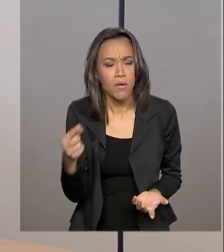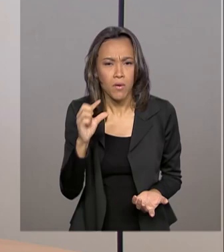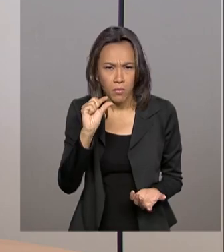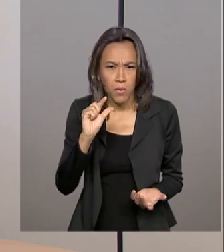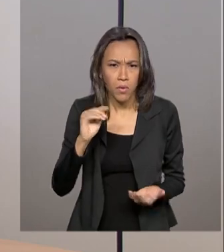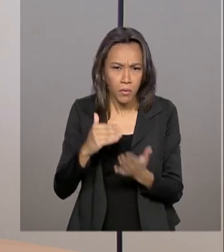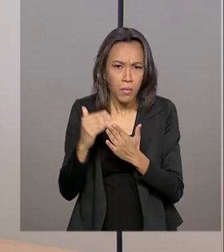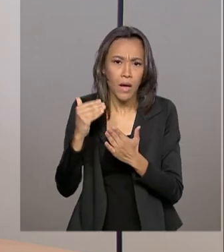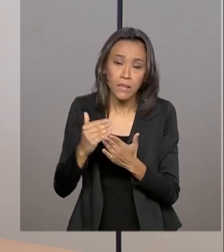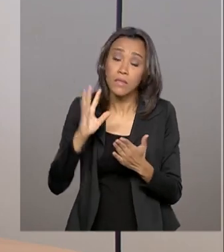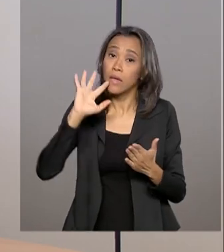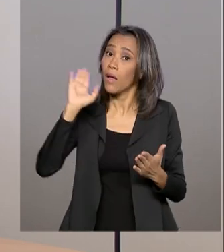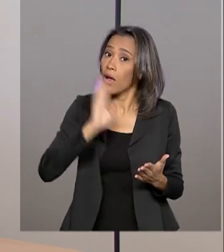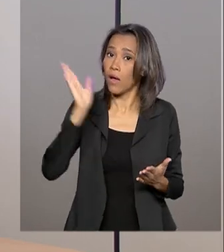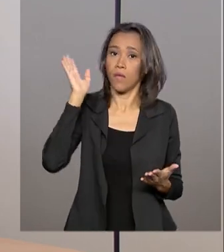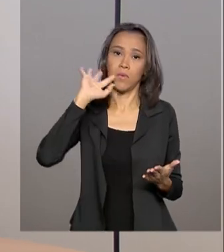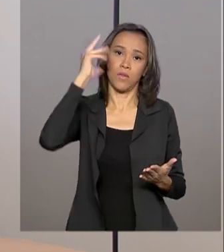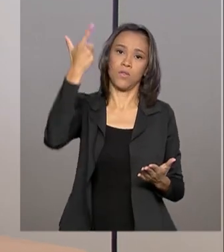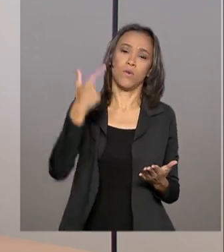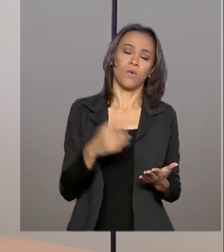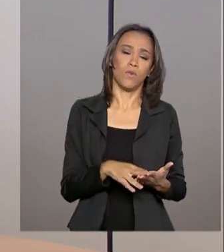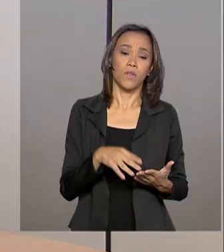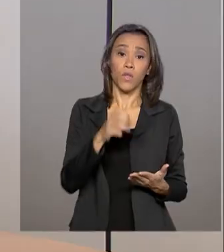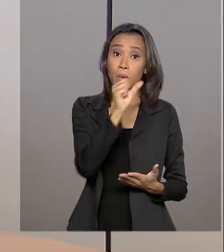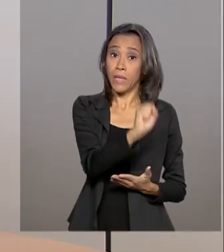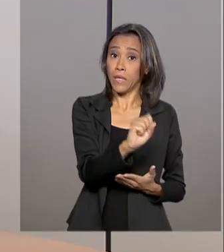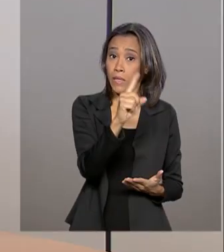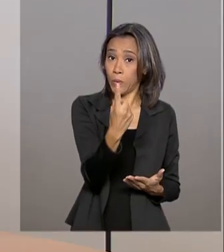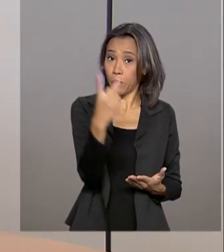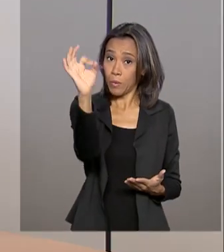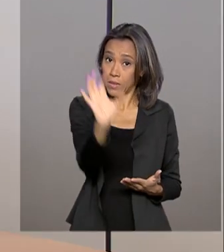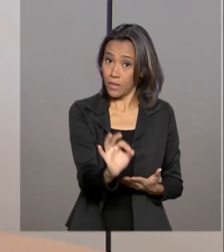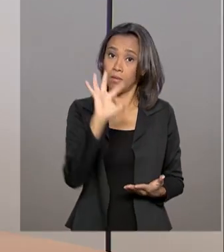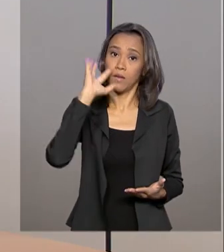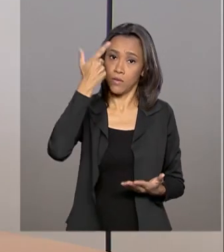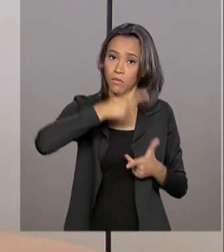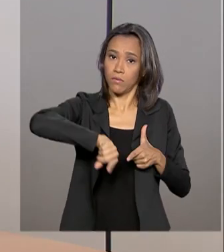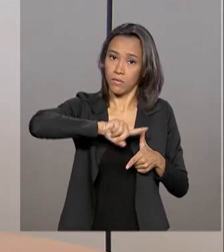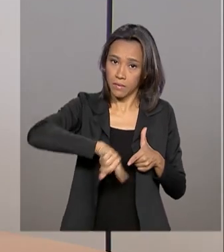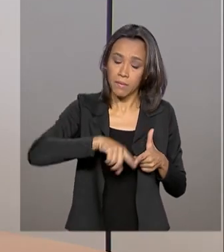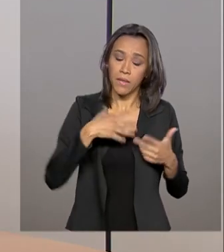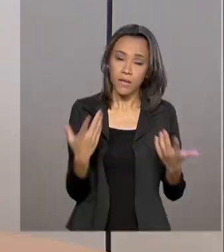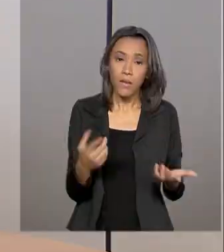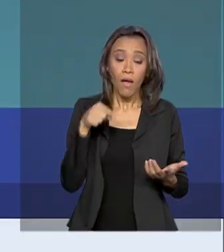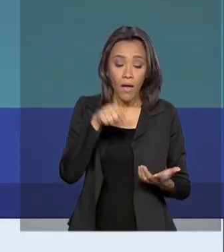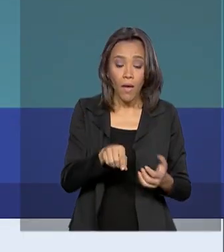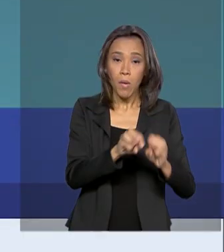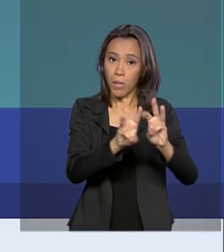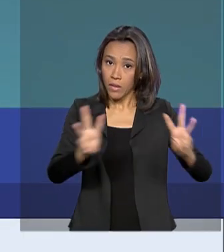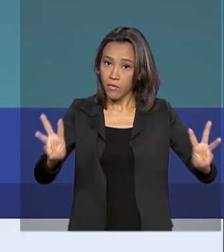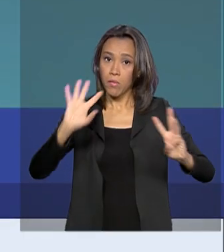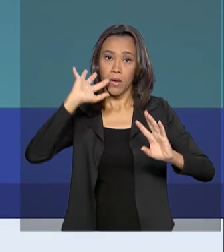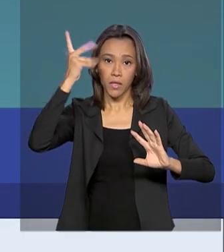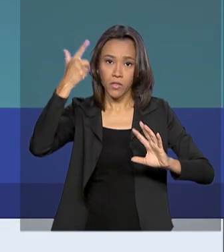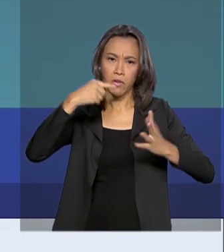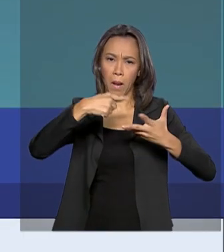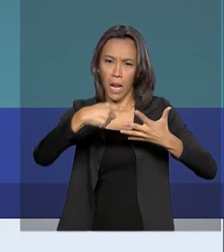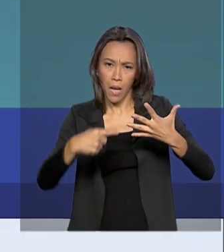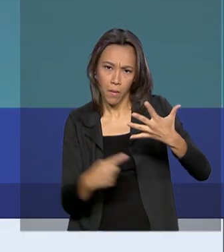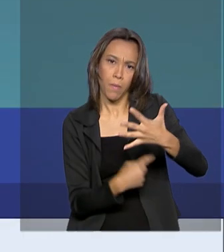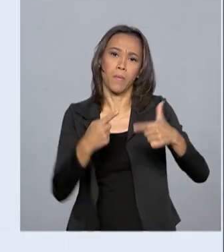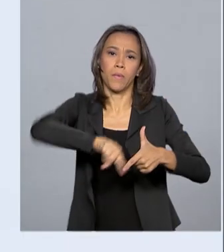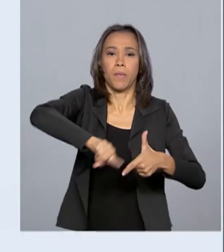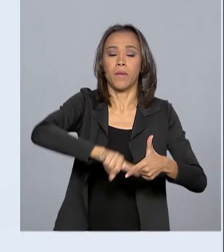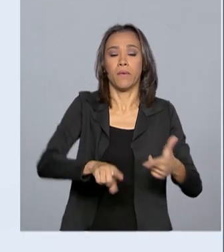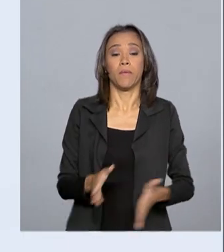nível de resolutibilidade de 81% é uma grande plataforma de resolução a partir deste ano a plataforma